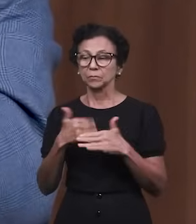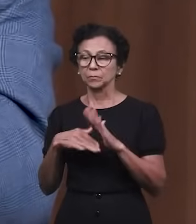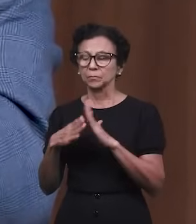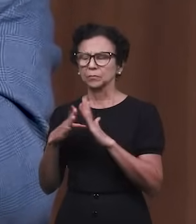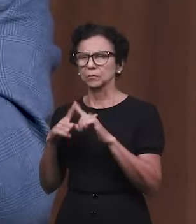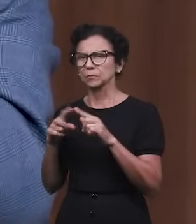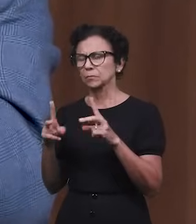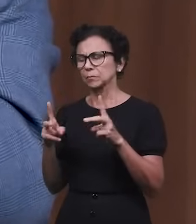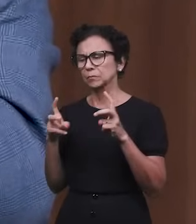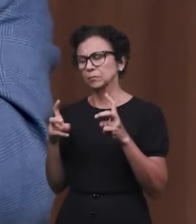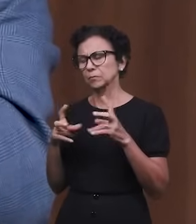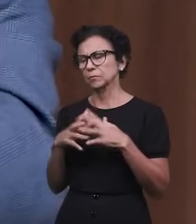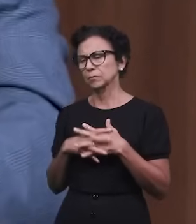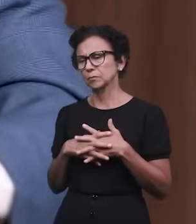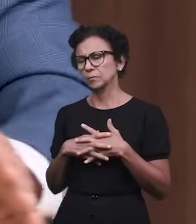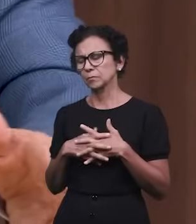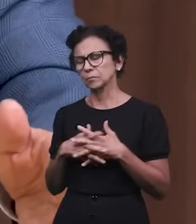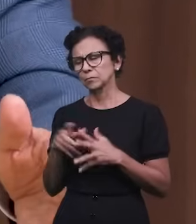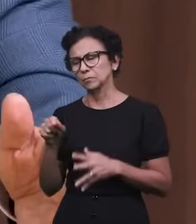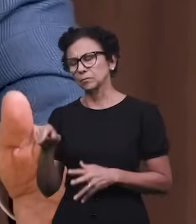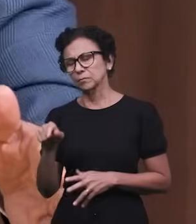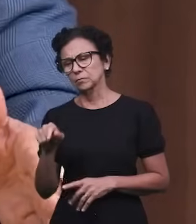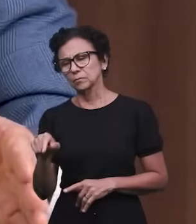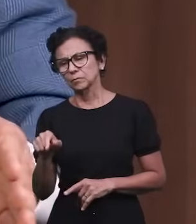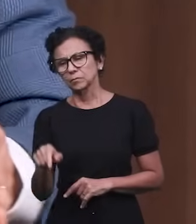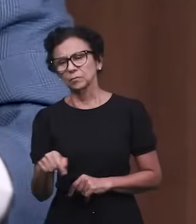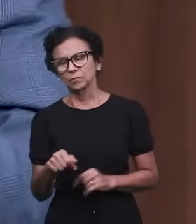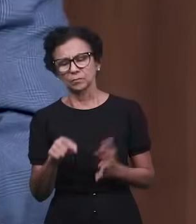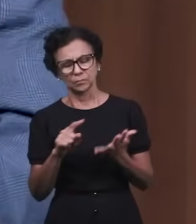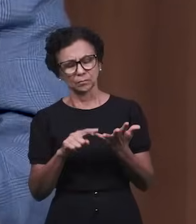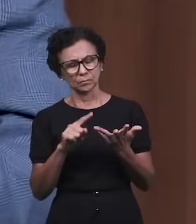da igreja, você identificar a linha. Isso aqui,